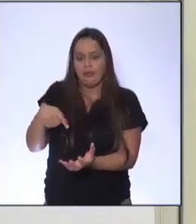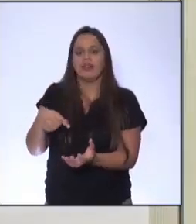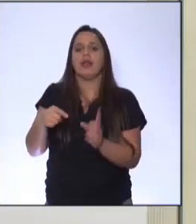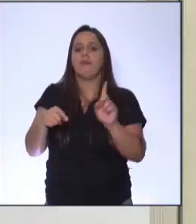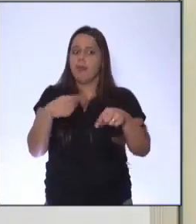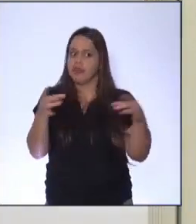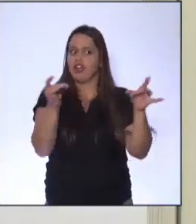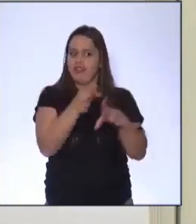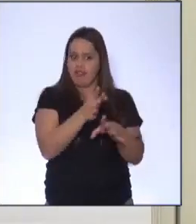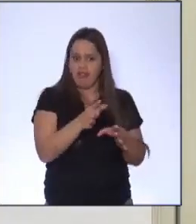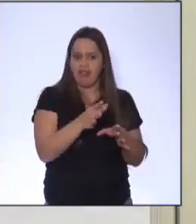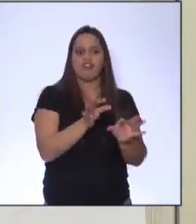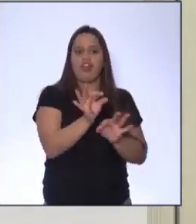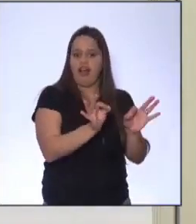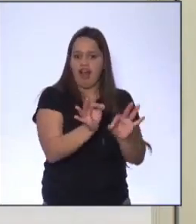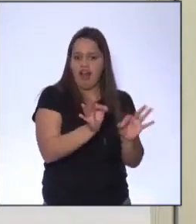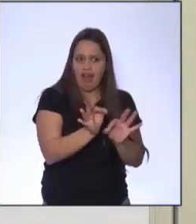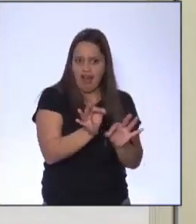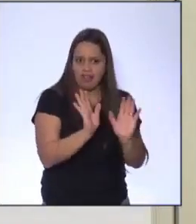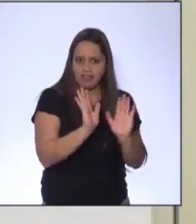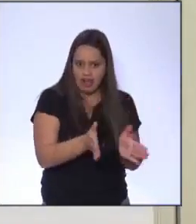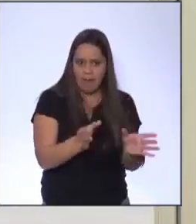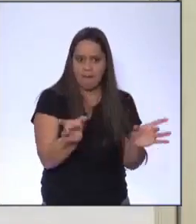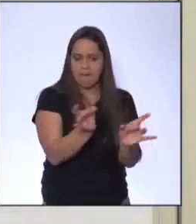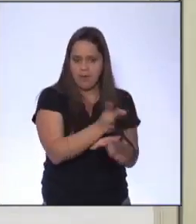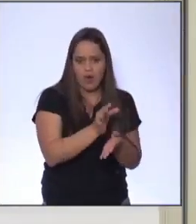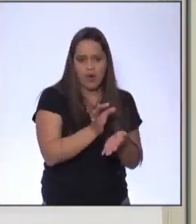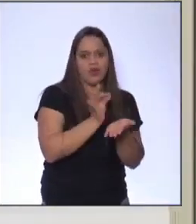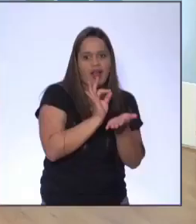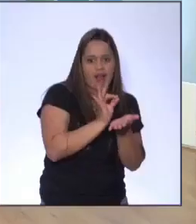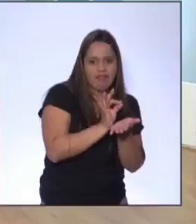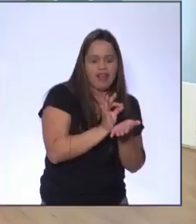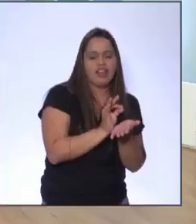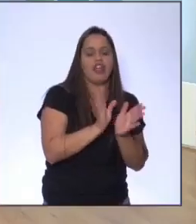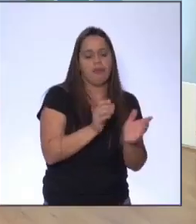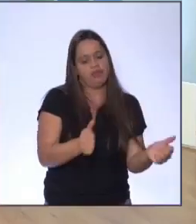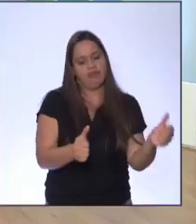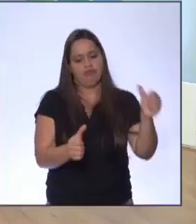armazenar depois o café quentinho.